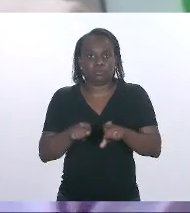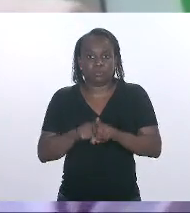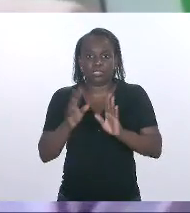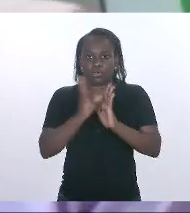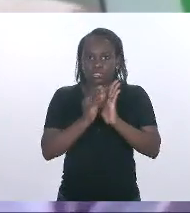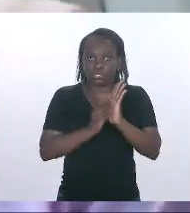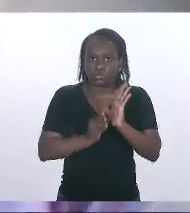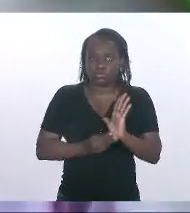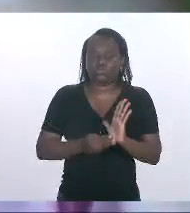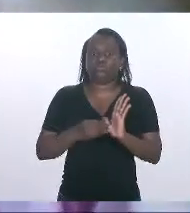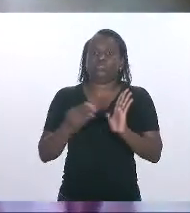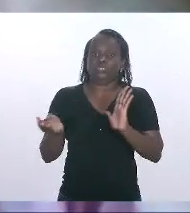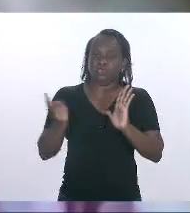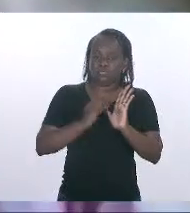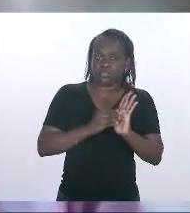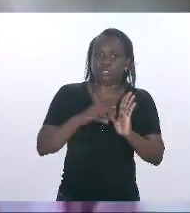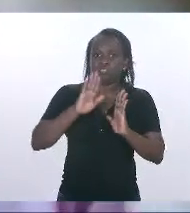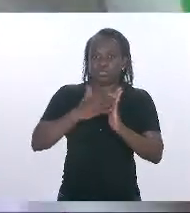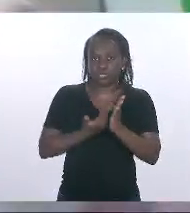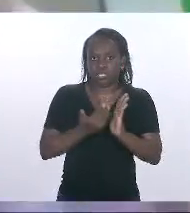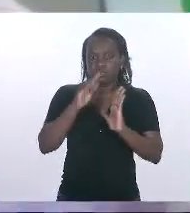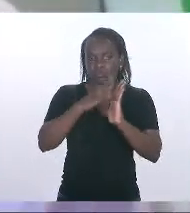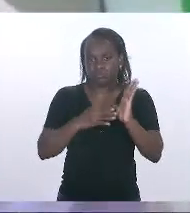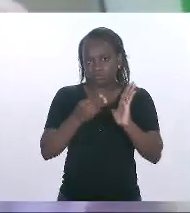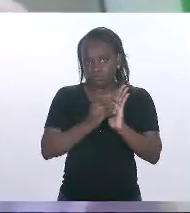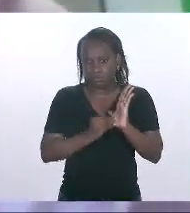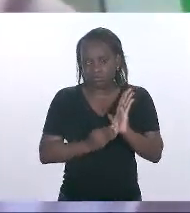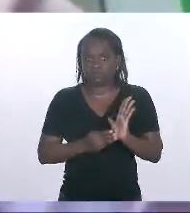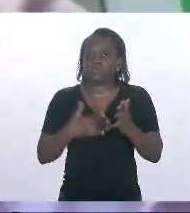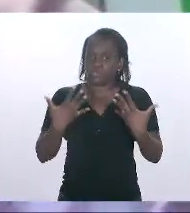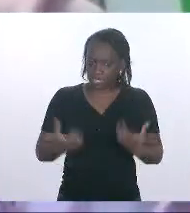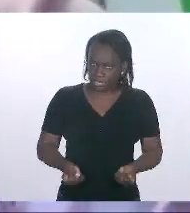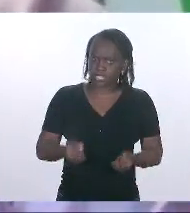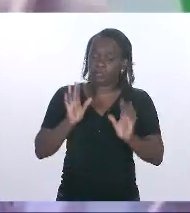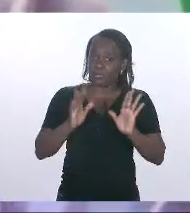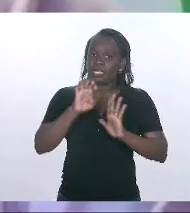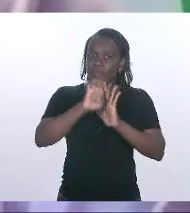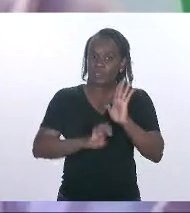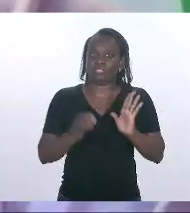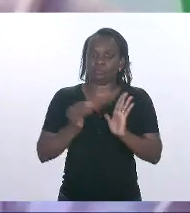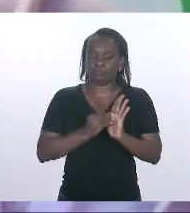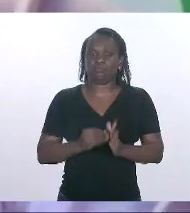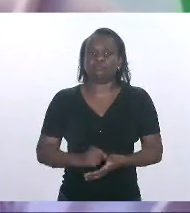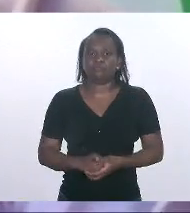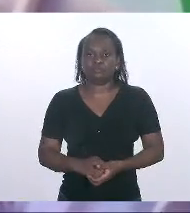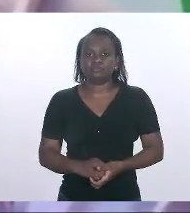conteúdos a compor os componentes curriculares. Então, é favorável com emendas.